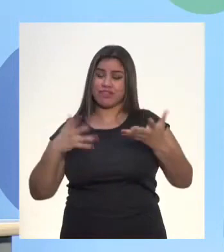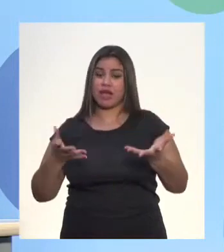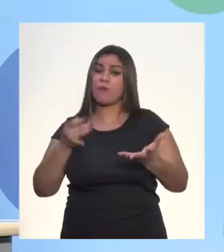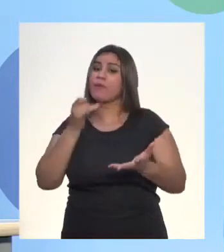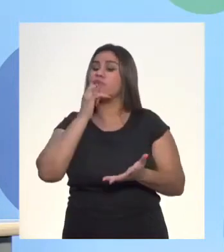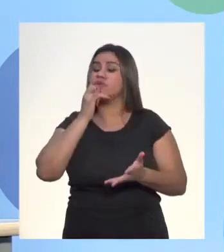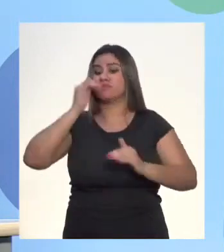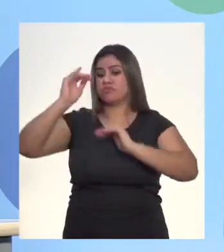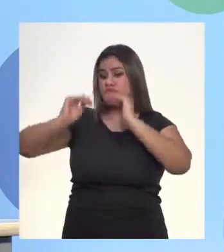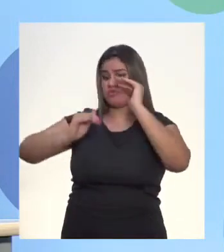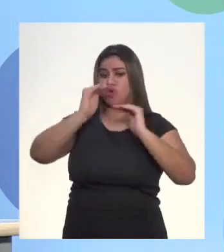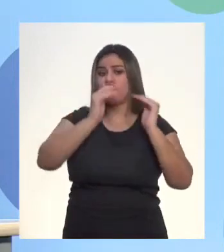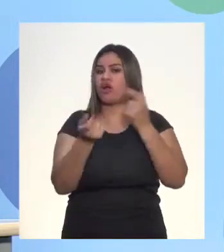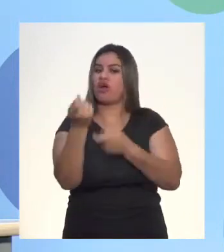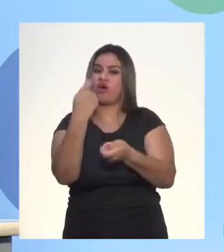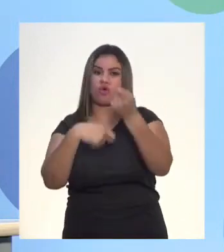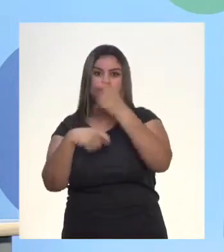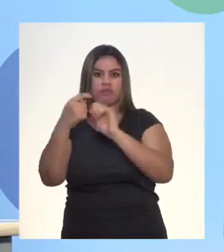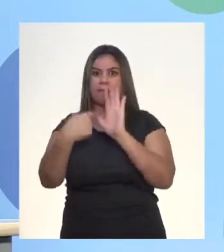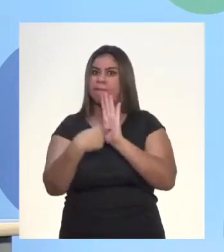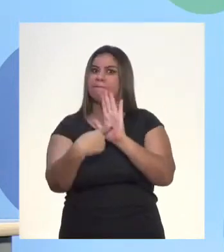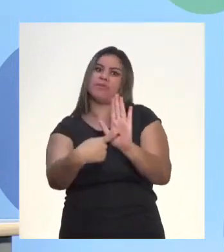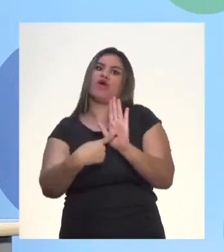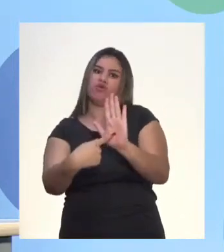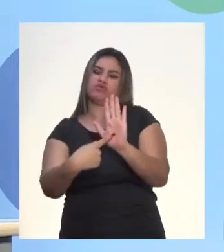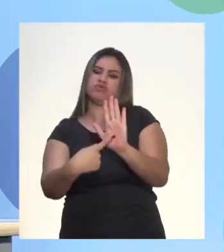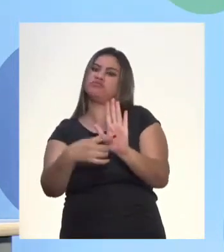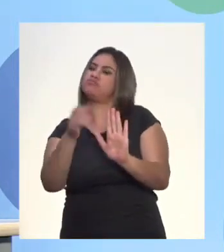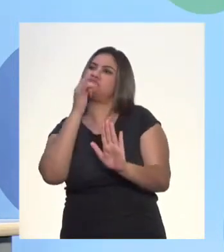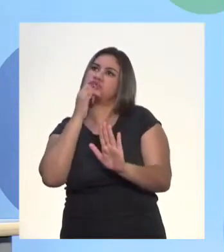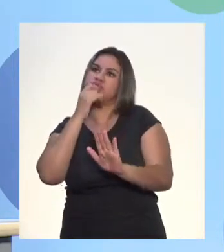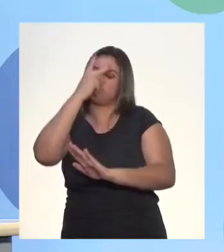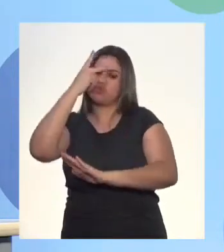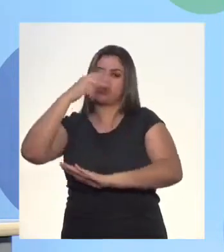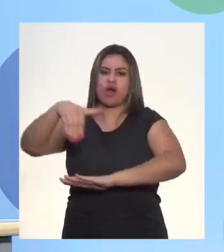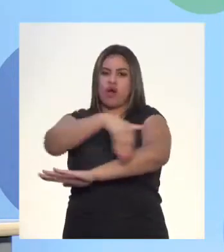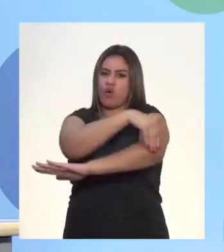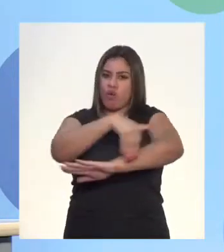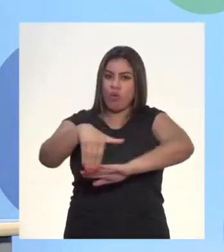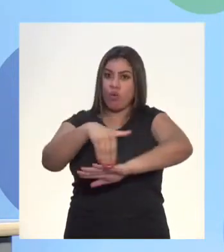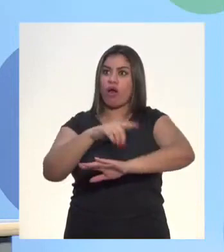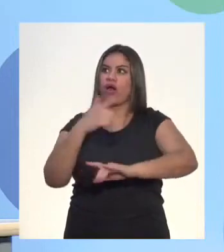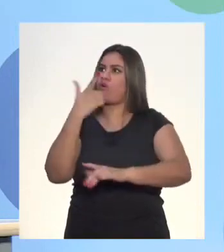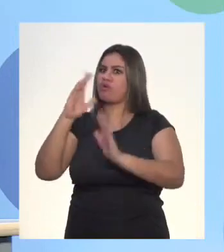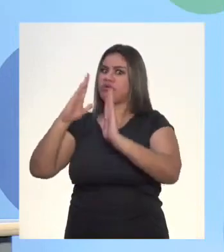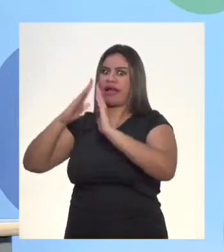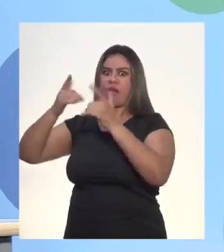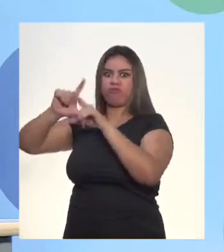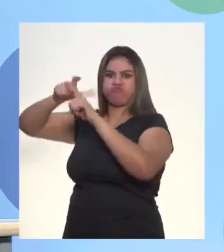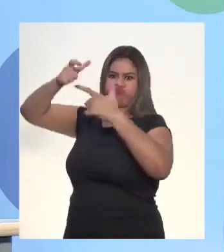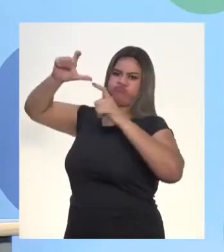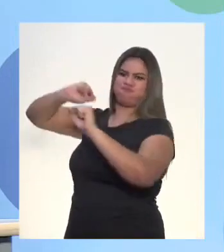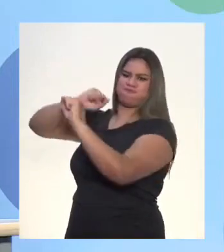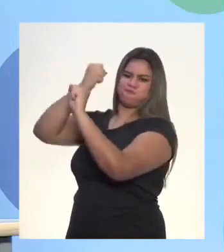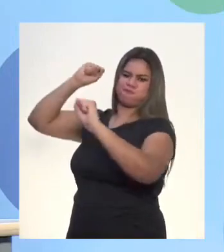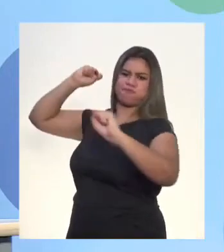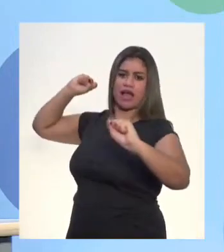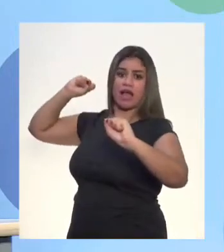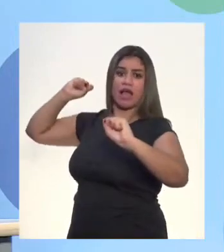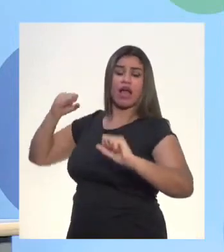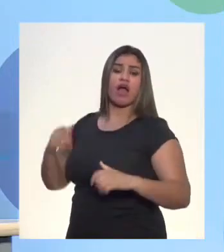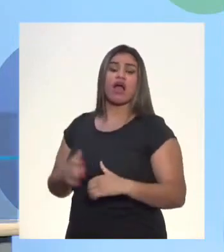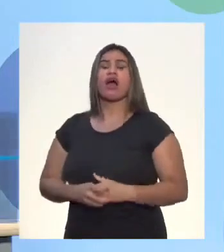a desigualdade econômica, é muito assim, é evidente, né? Uma pessoa que mora na rua e outra que tem uma mansão. Outra coisa são as